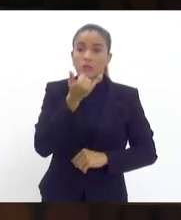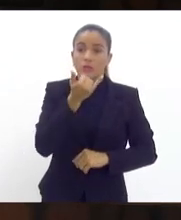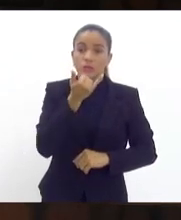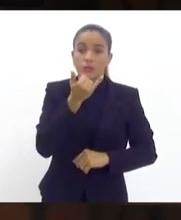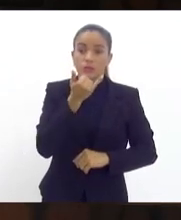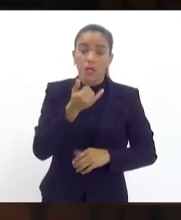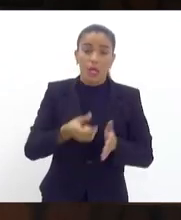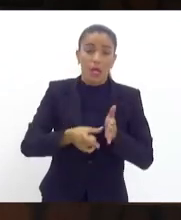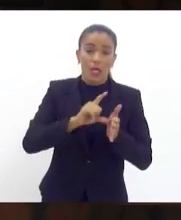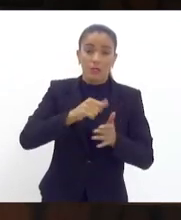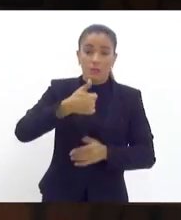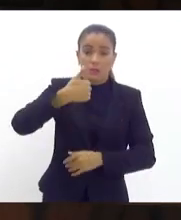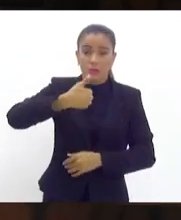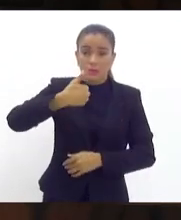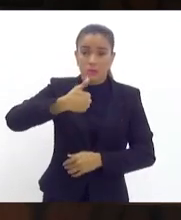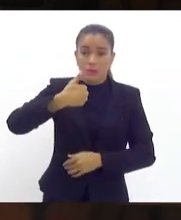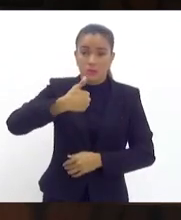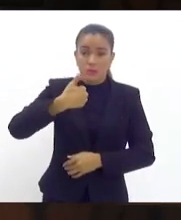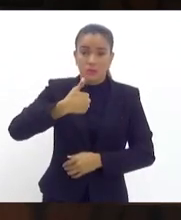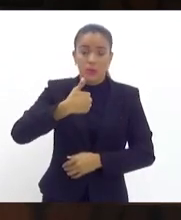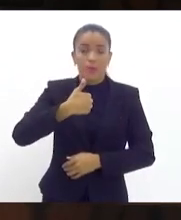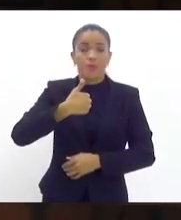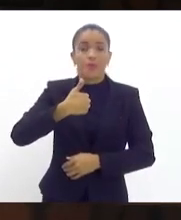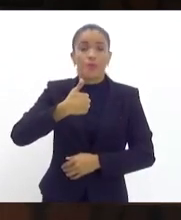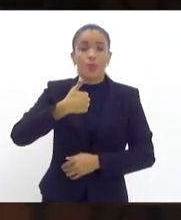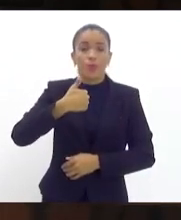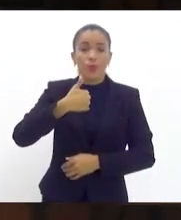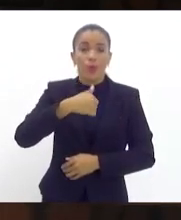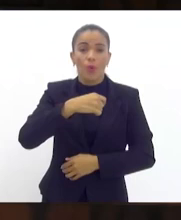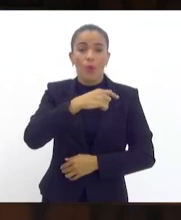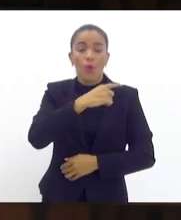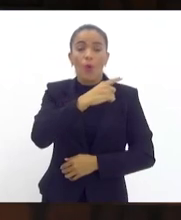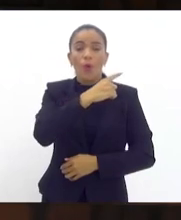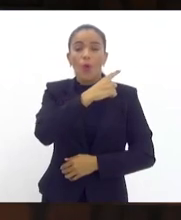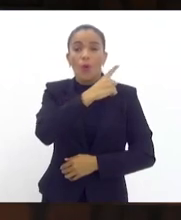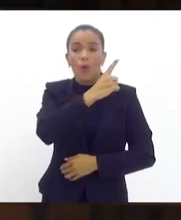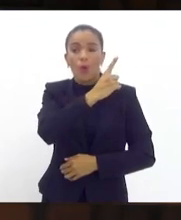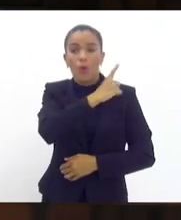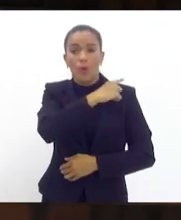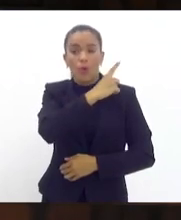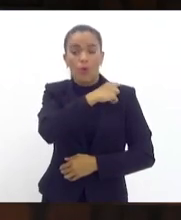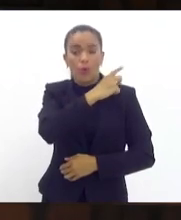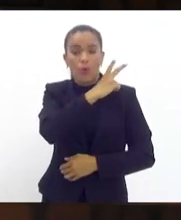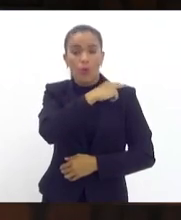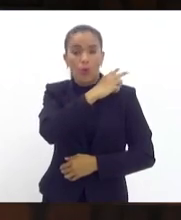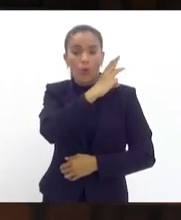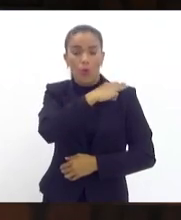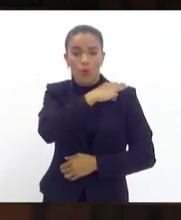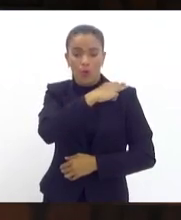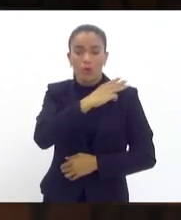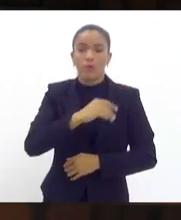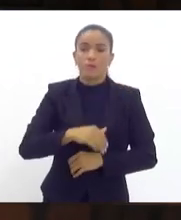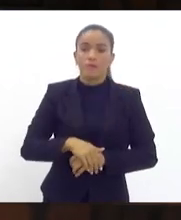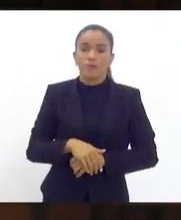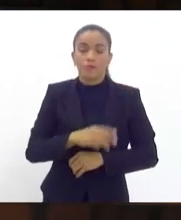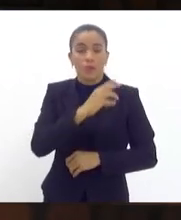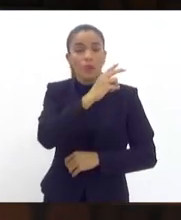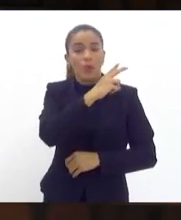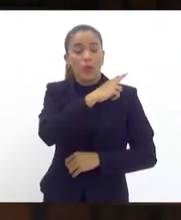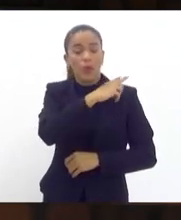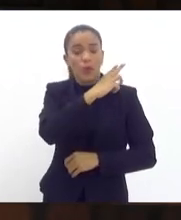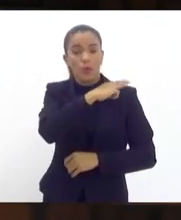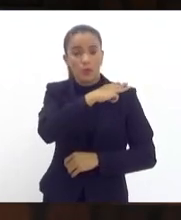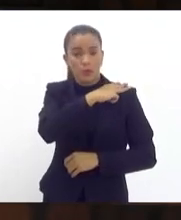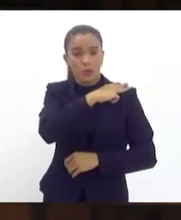antes porém Coronel desculpa perdoe-me pelo ato falho primeiro chamado de Tenente